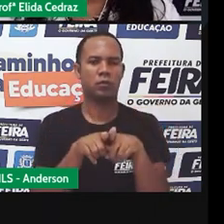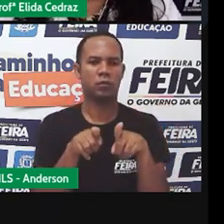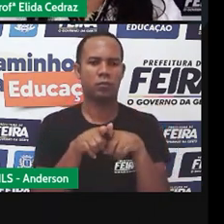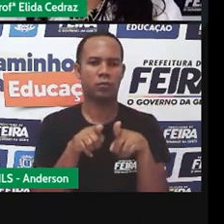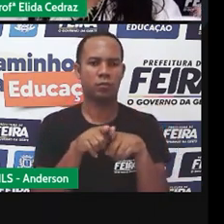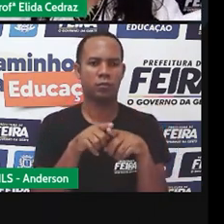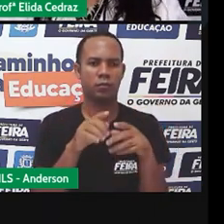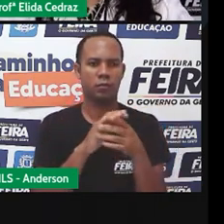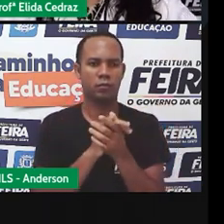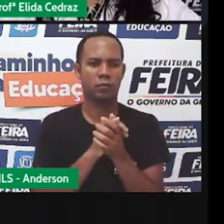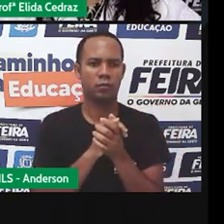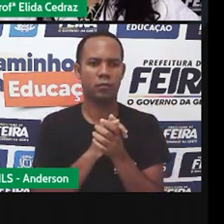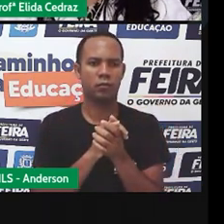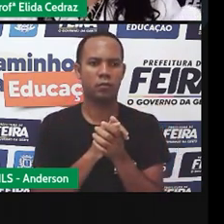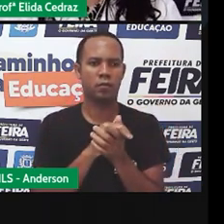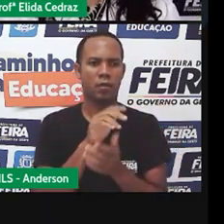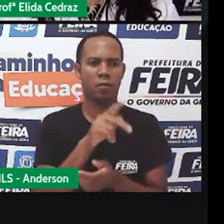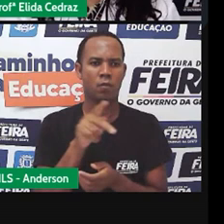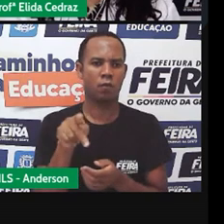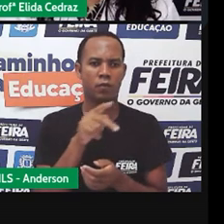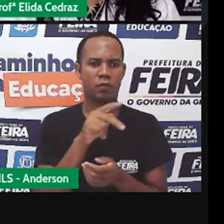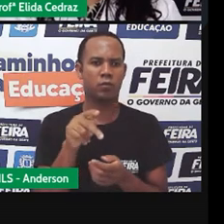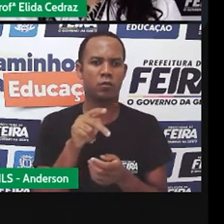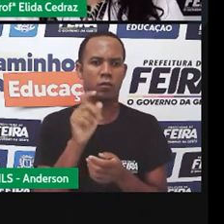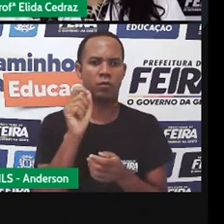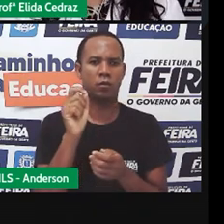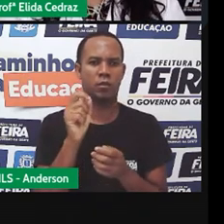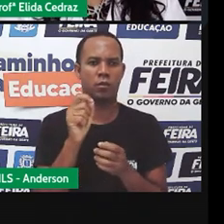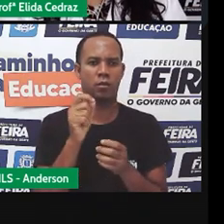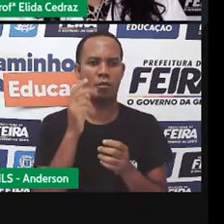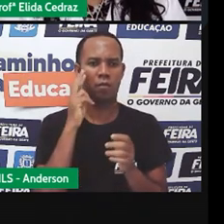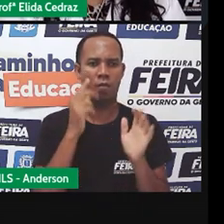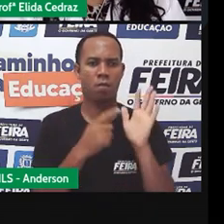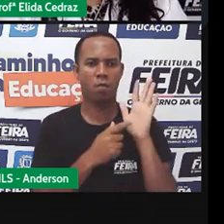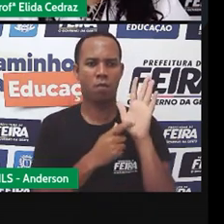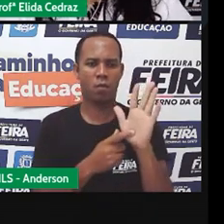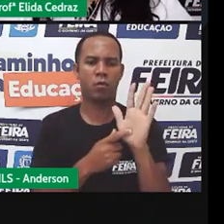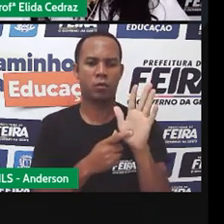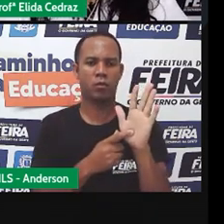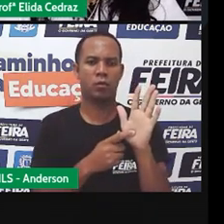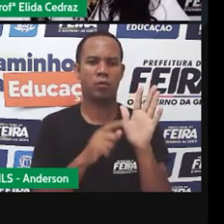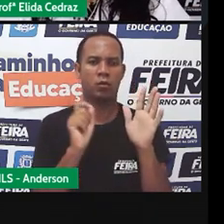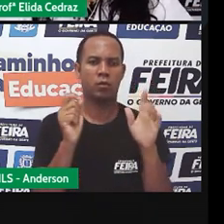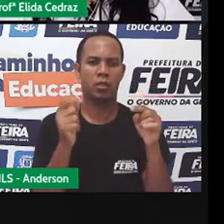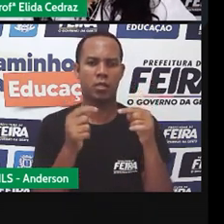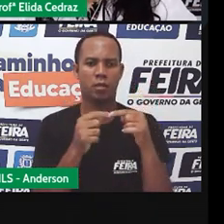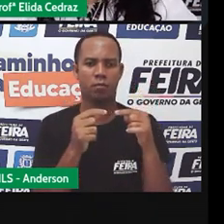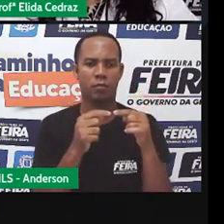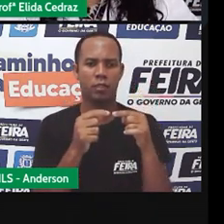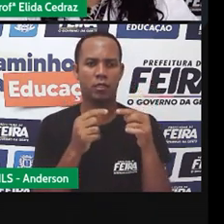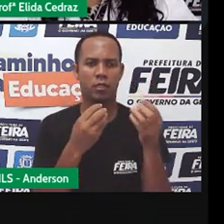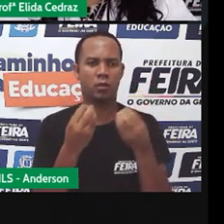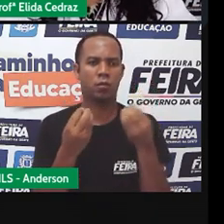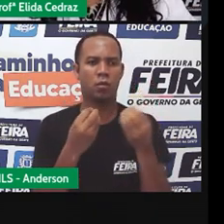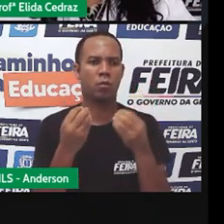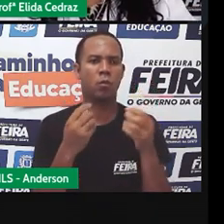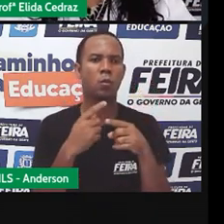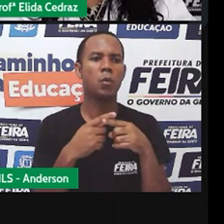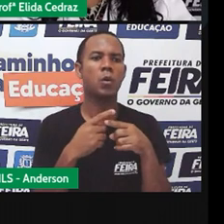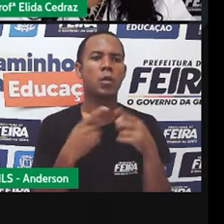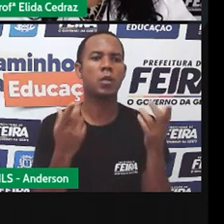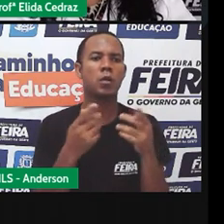flexível. A Pró colocou a tabela com o objeto e a ação. Por que foi que